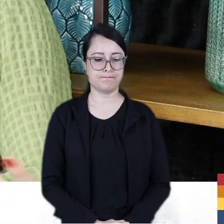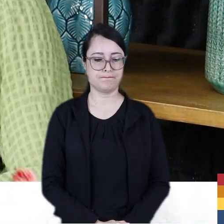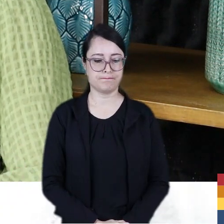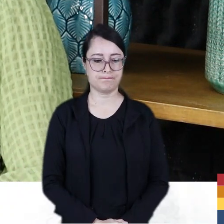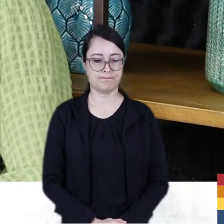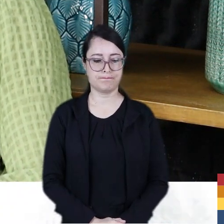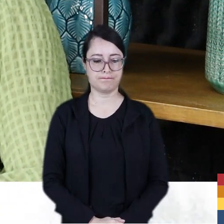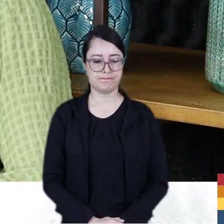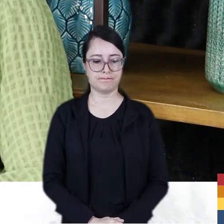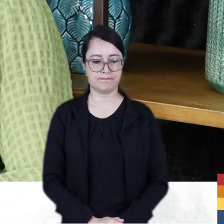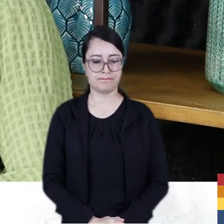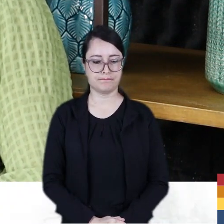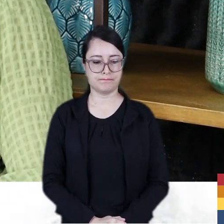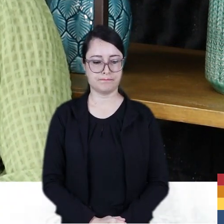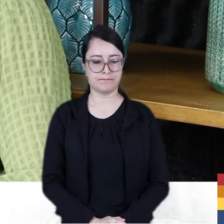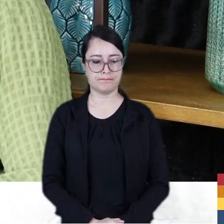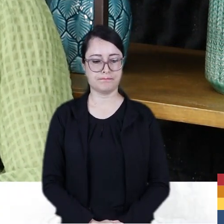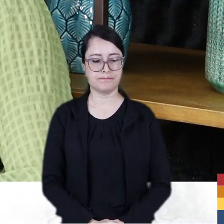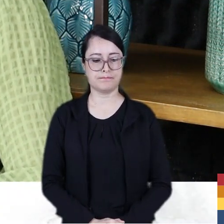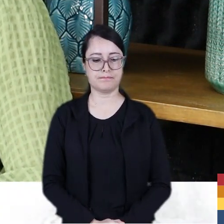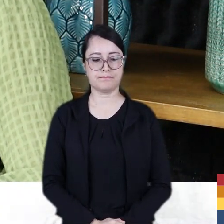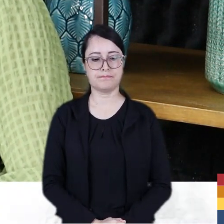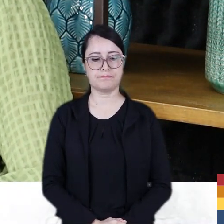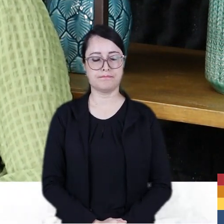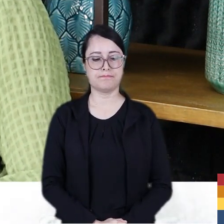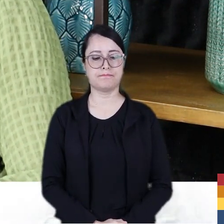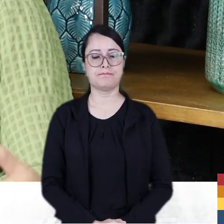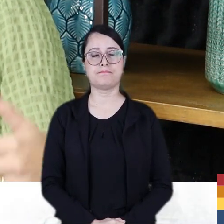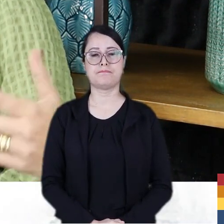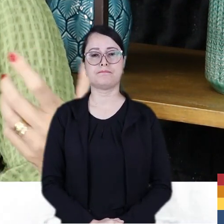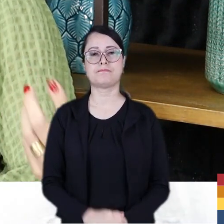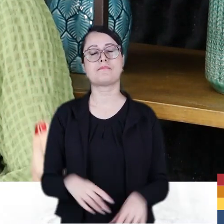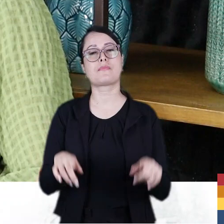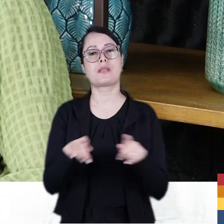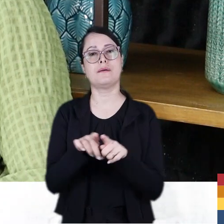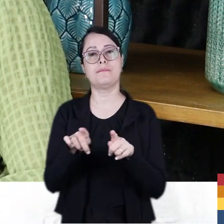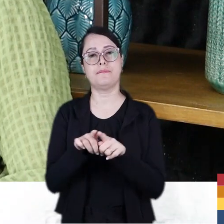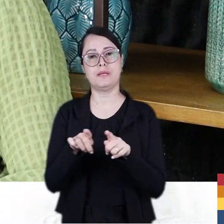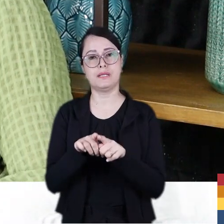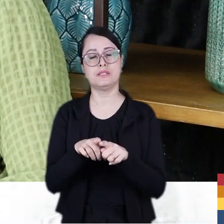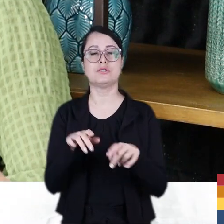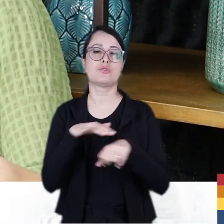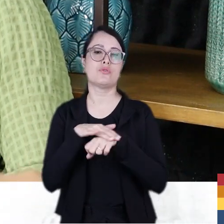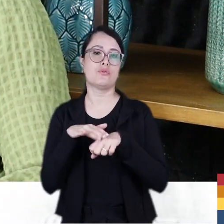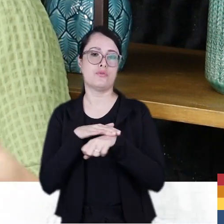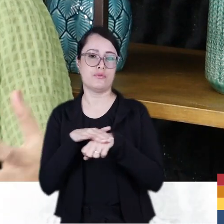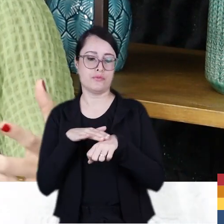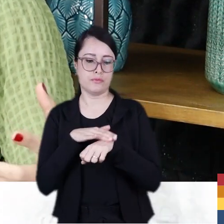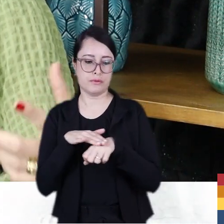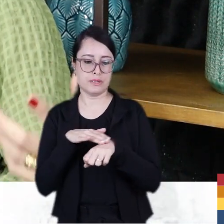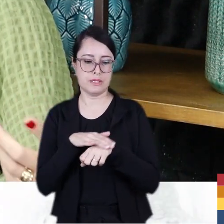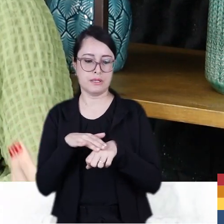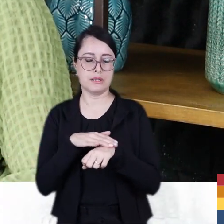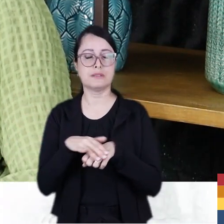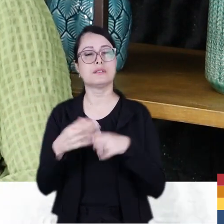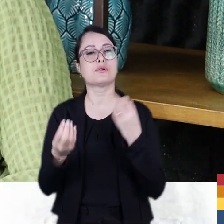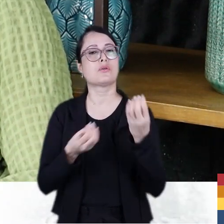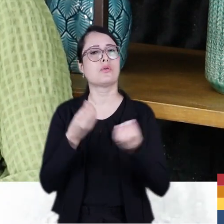né, então a gente tem aí a exemplo, investigar e analisar a organização, o funcionamento, né, os efeitos